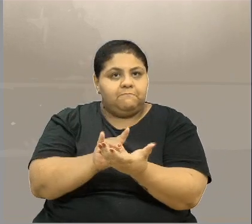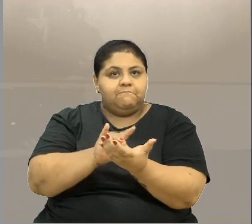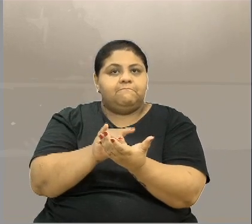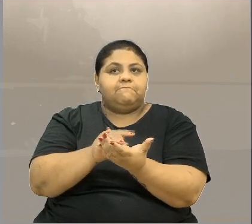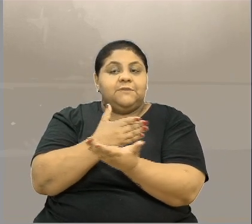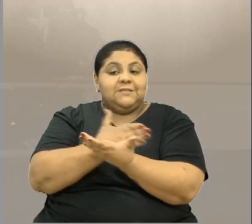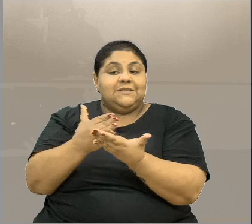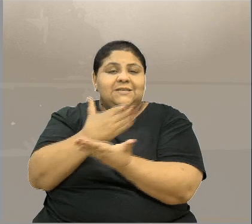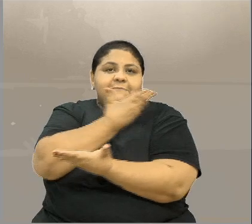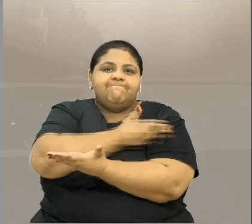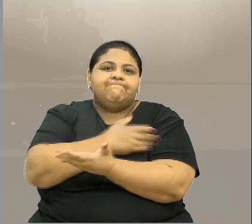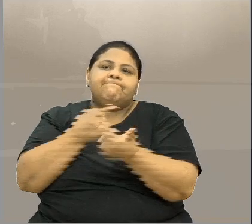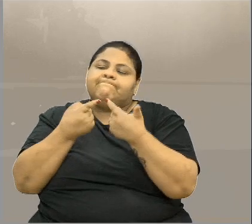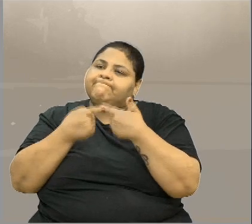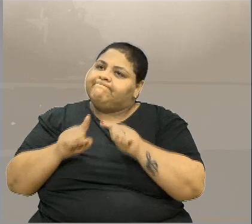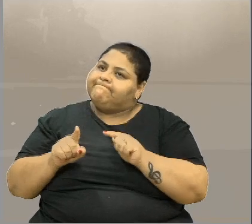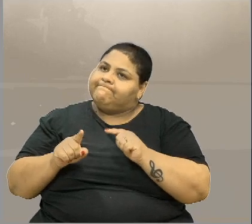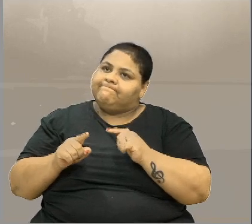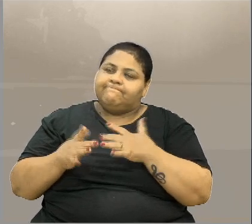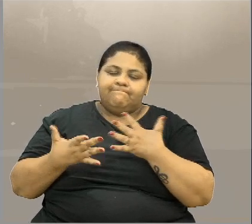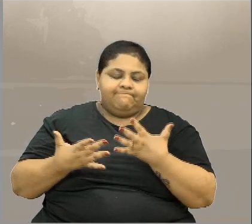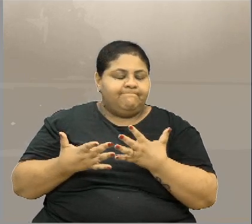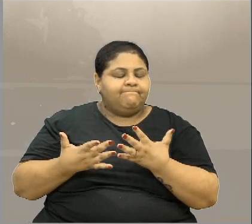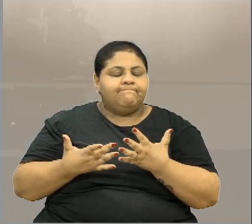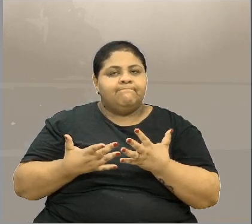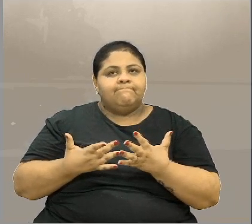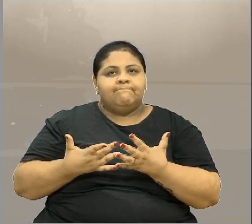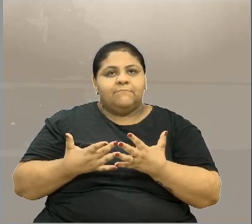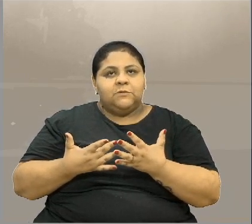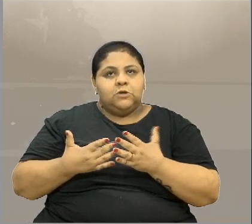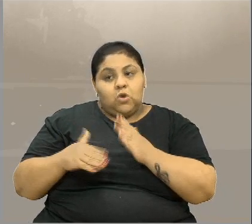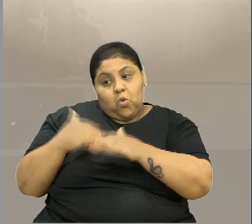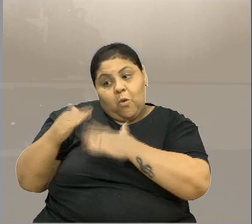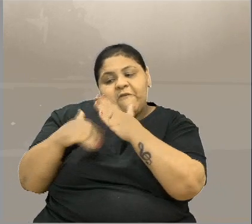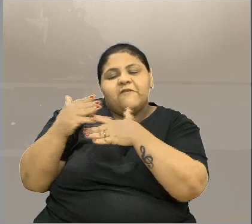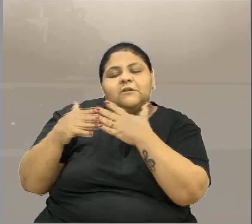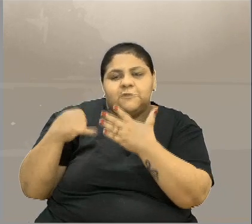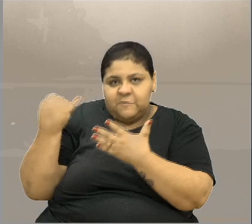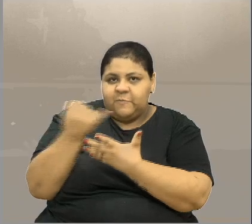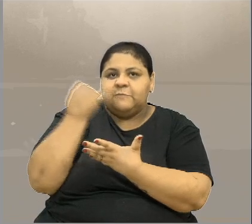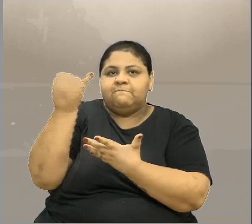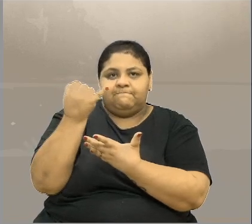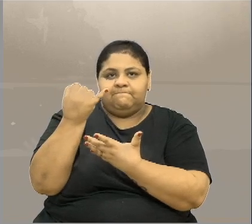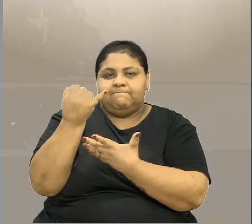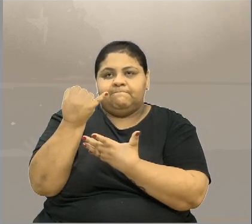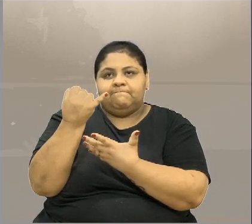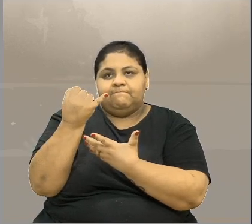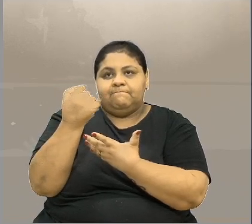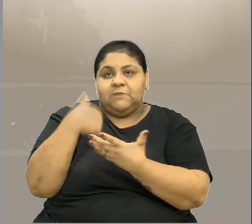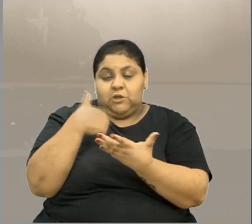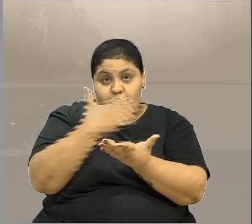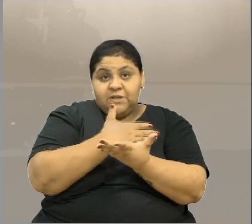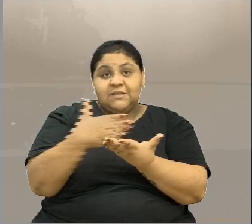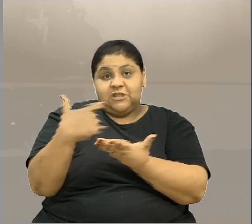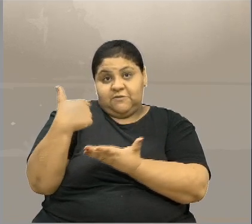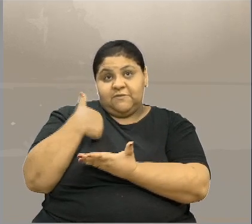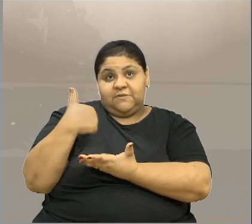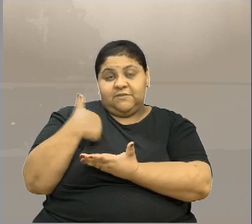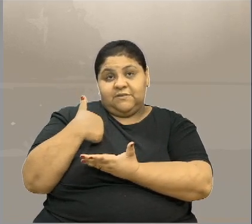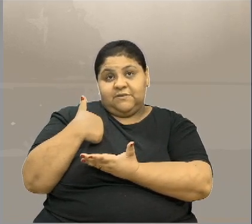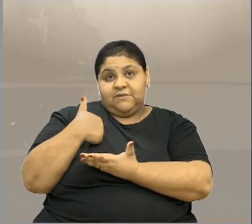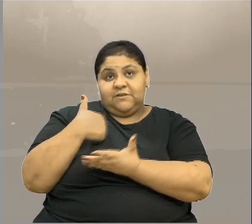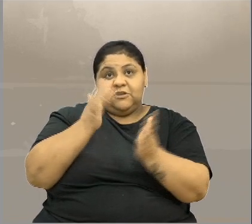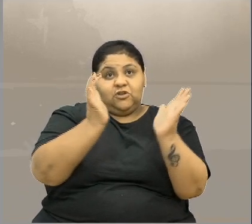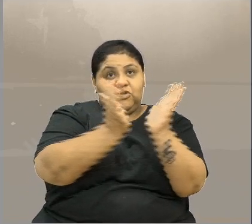prática. Mas foi, sem dúvida alguma, né, um avanço importantíssimo. E por iniciativa minha e dos